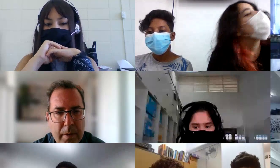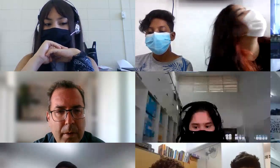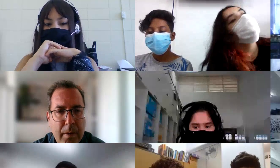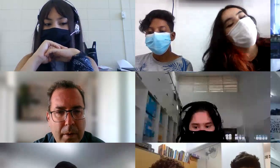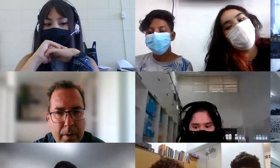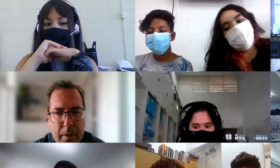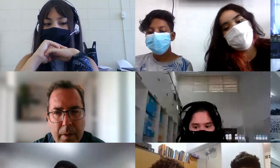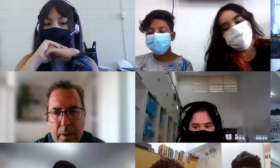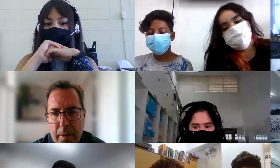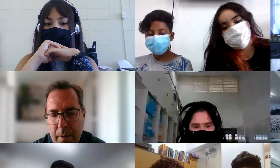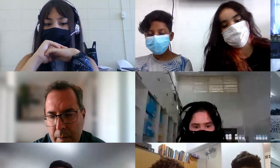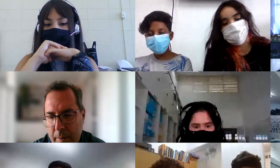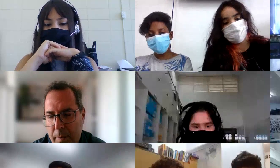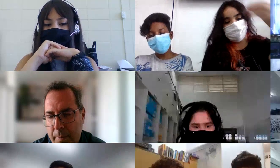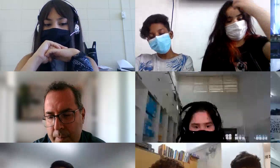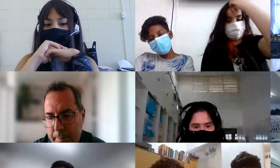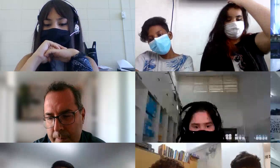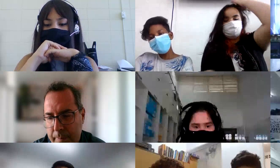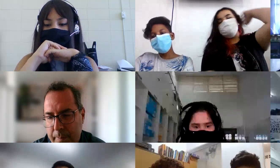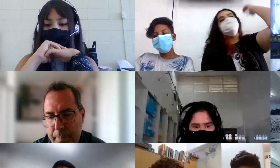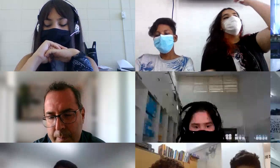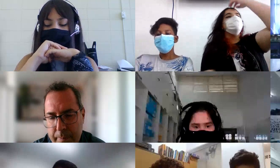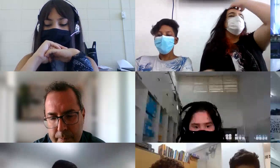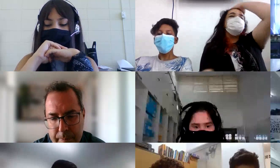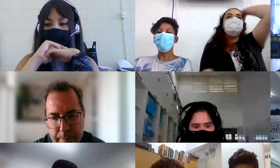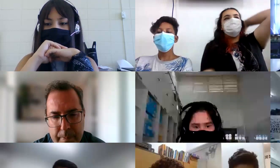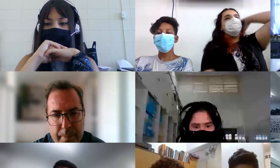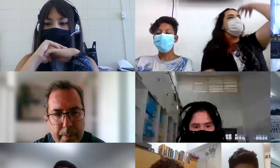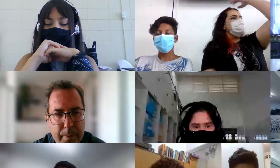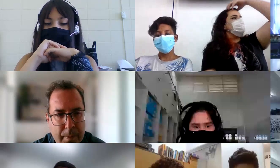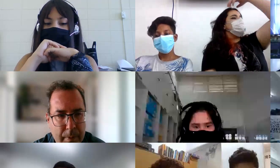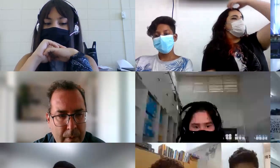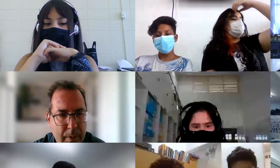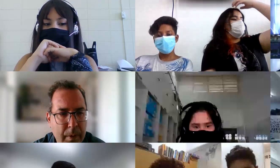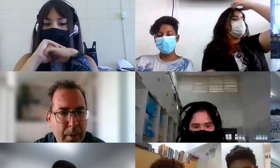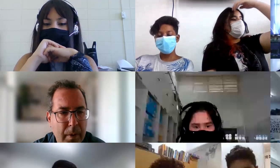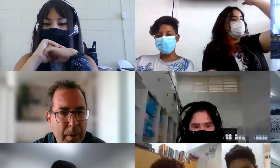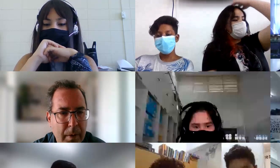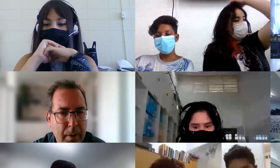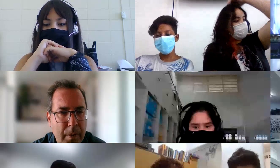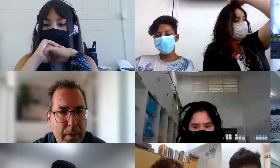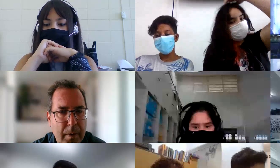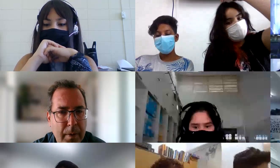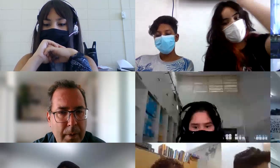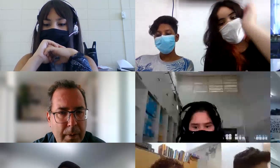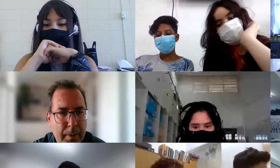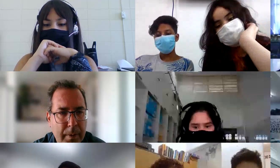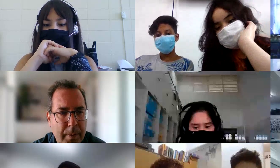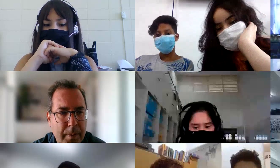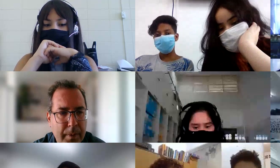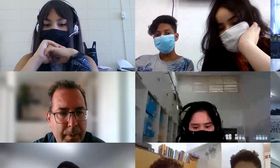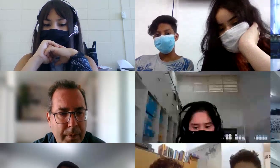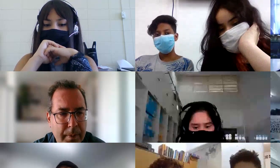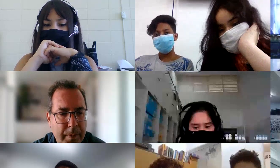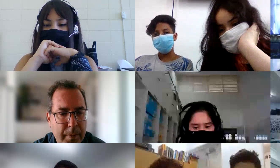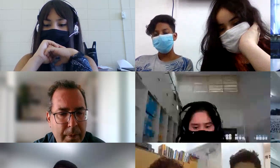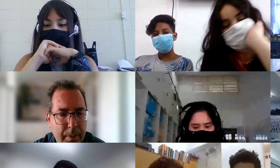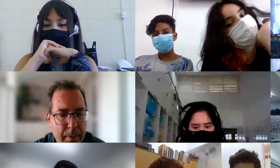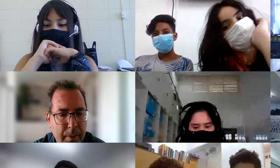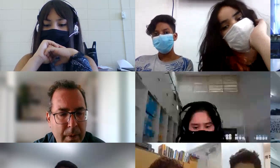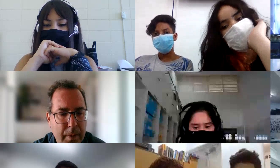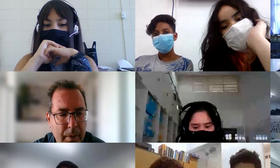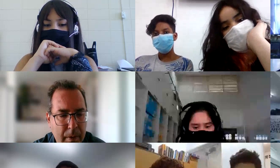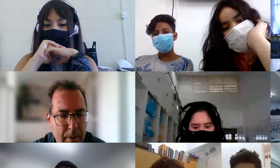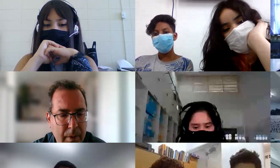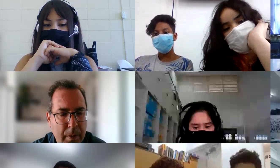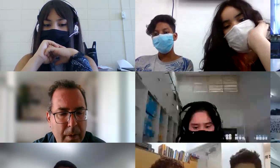problema, né, a ser tratado. Faz parte da nossa evolução, do nosso desenvolvimento. Então, foi maravilhoso,